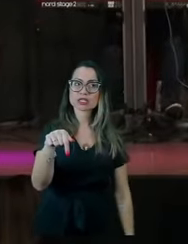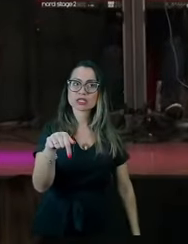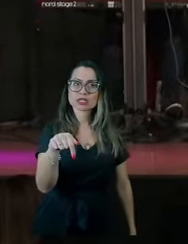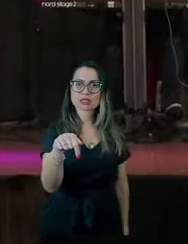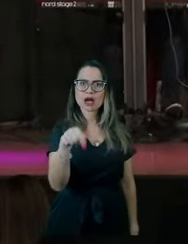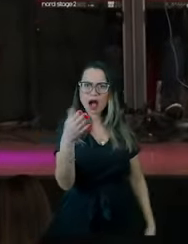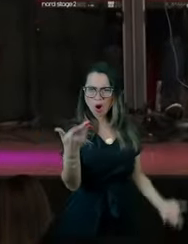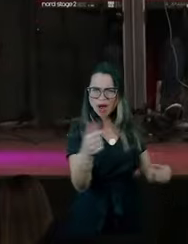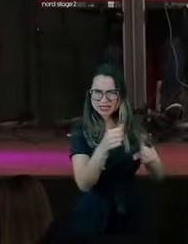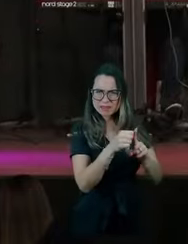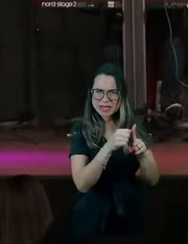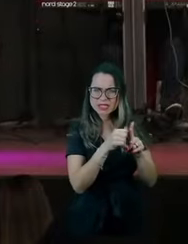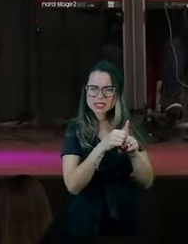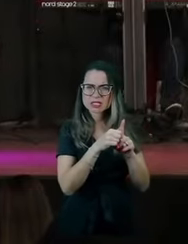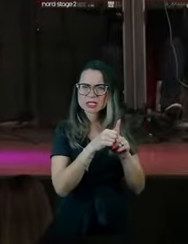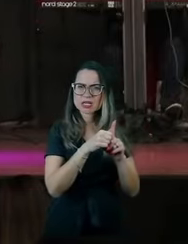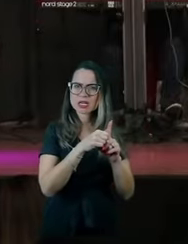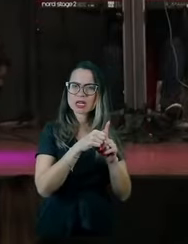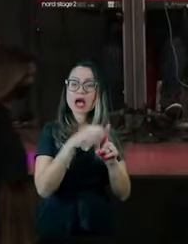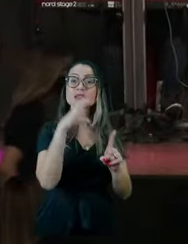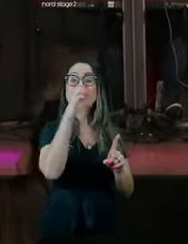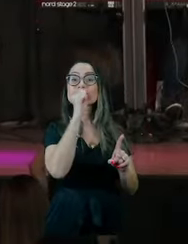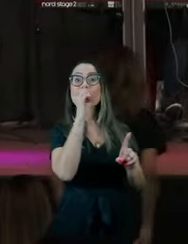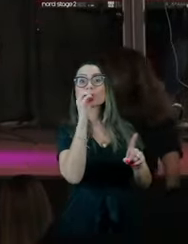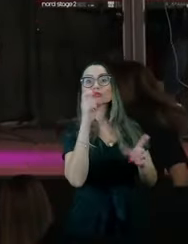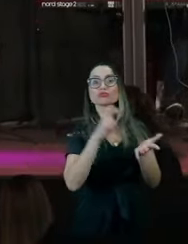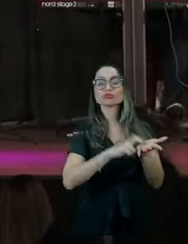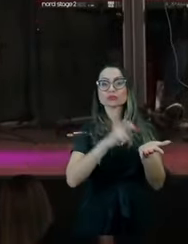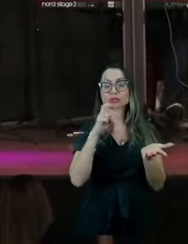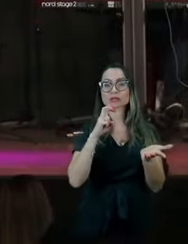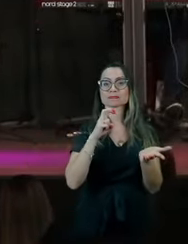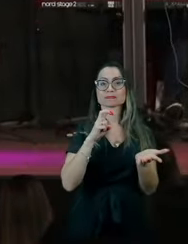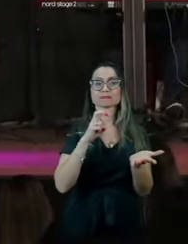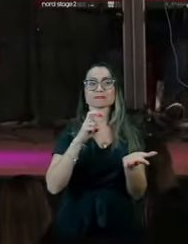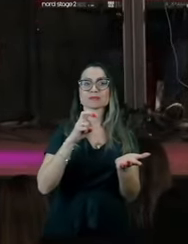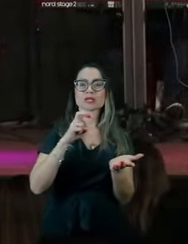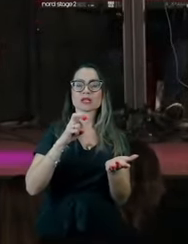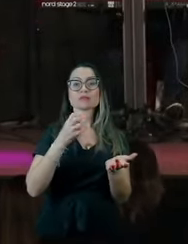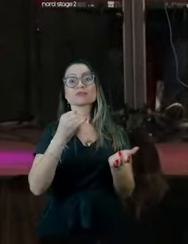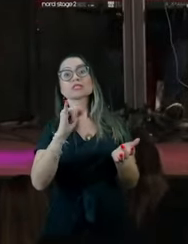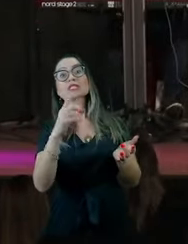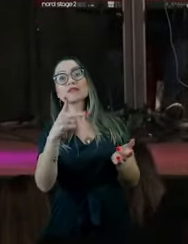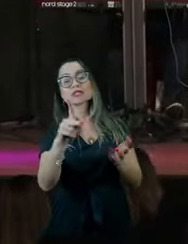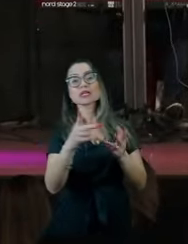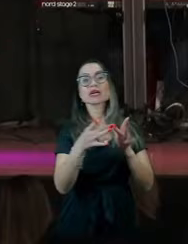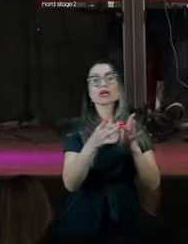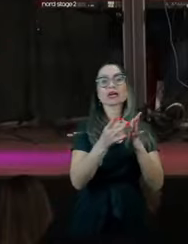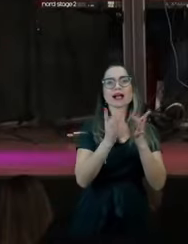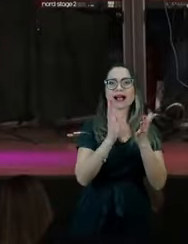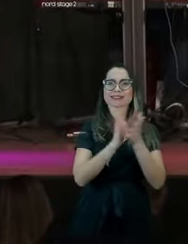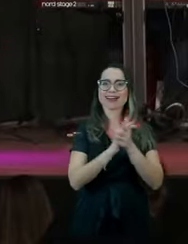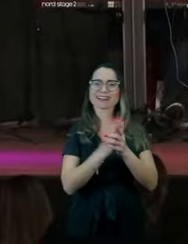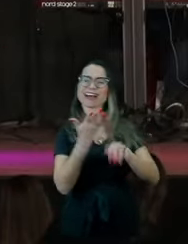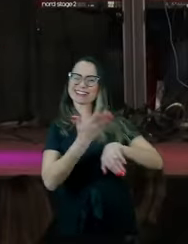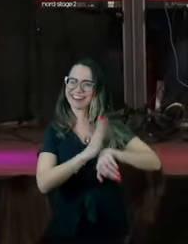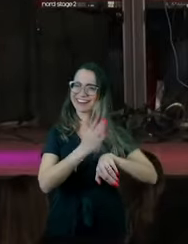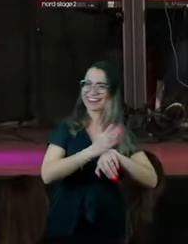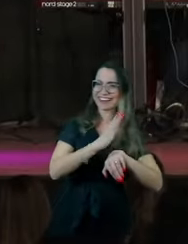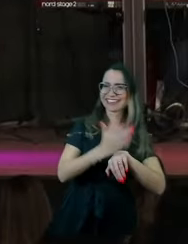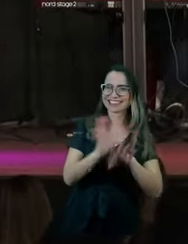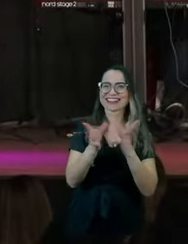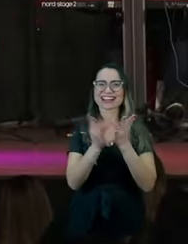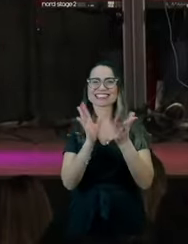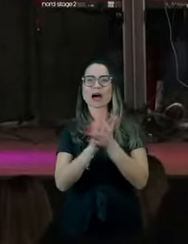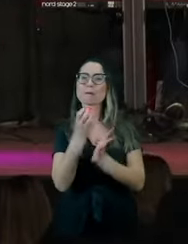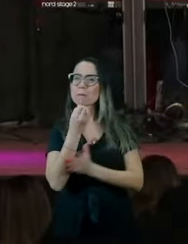27 desse mês, né? 27, um sábado pela manhã. Então, se você vai casar, está ensaiando já aí, é tão bom esse curso,